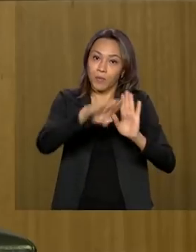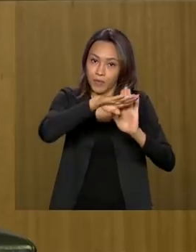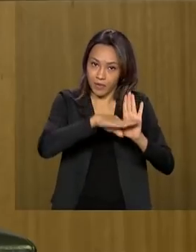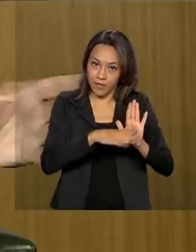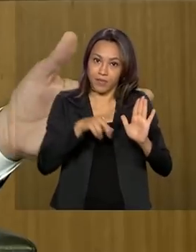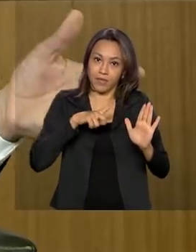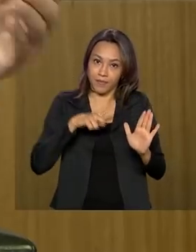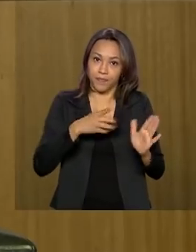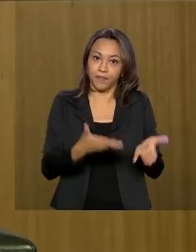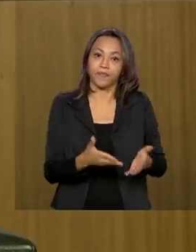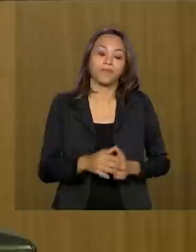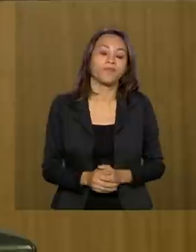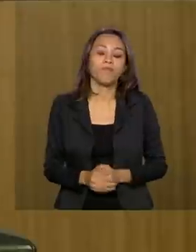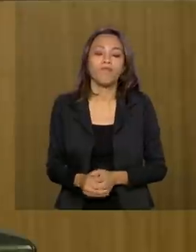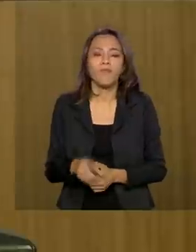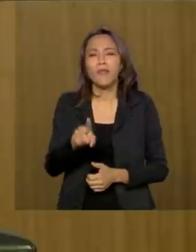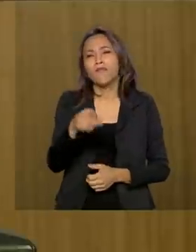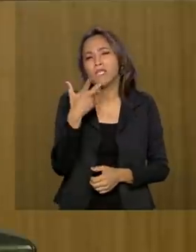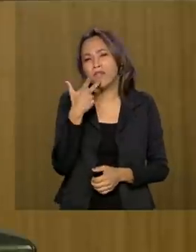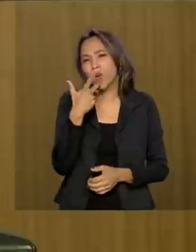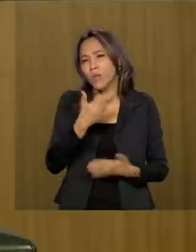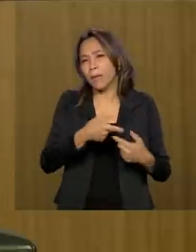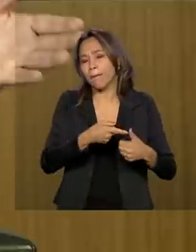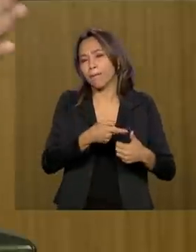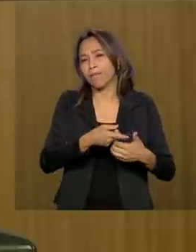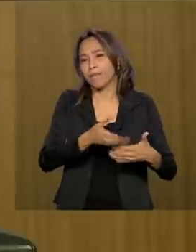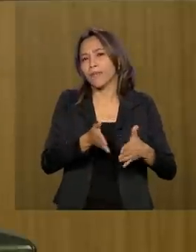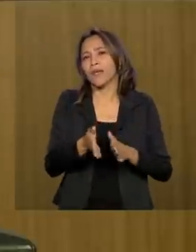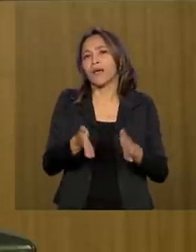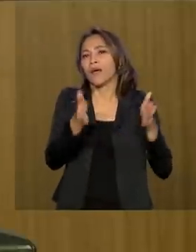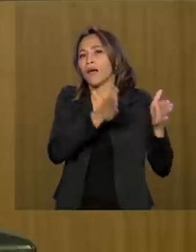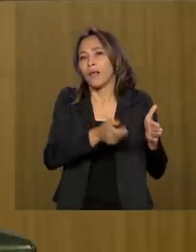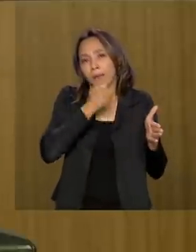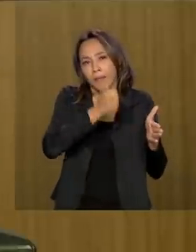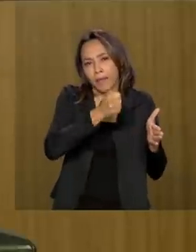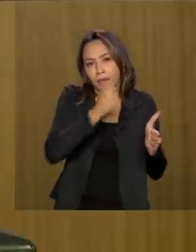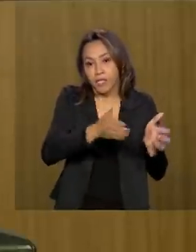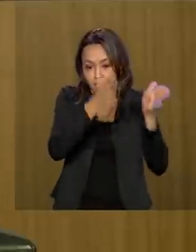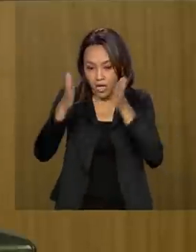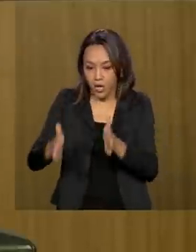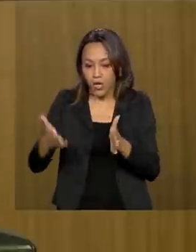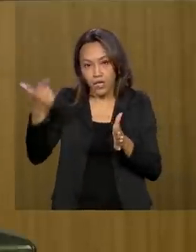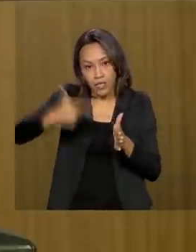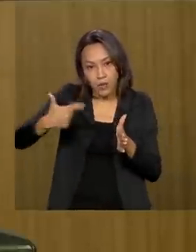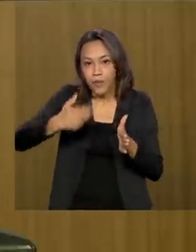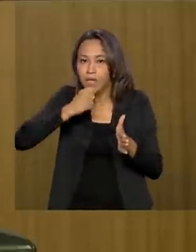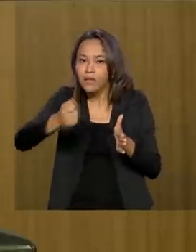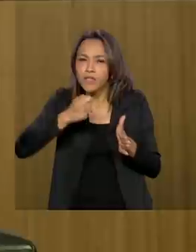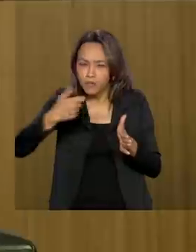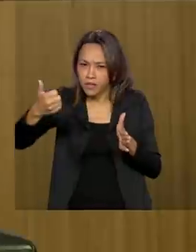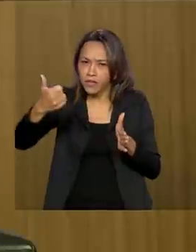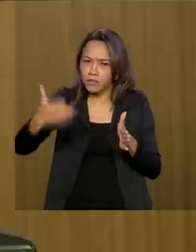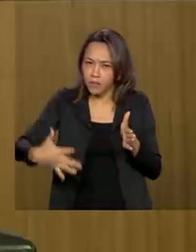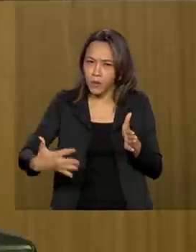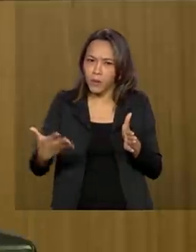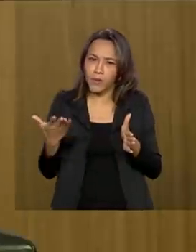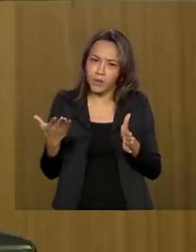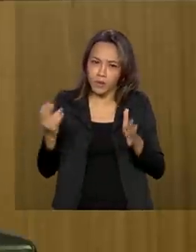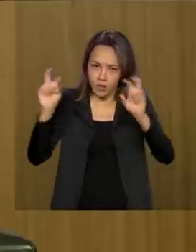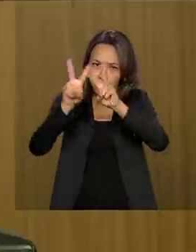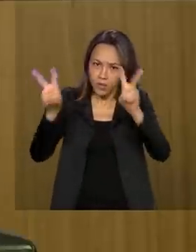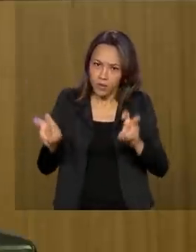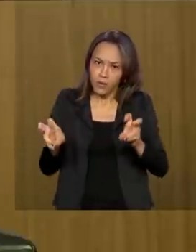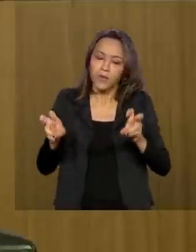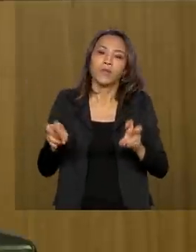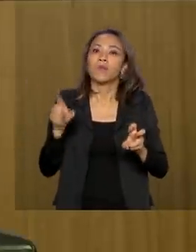Carbono. O senhor falou no primeiro bloco dos parques nacionais, agora também no início do segundo bloco comentou, e eu acho que essa